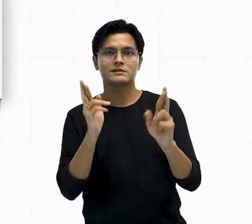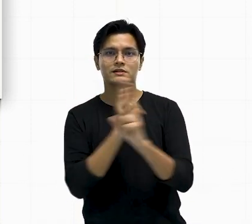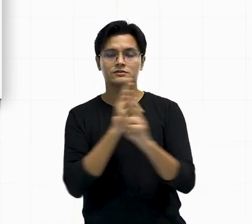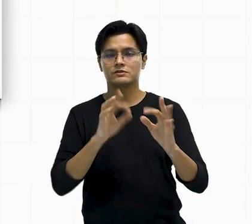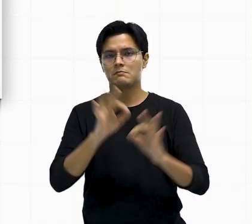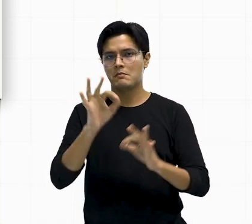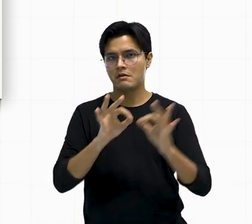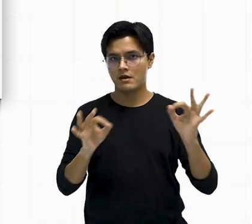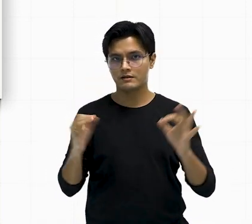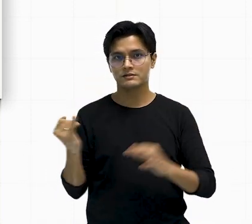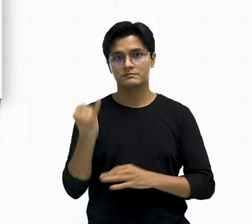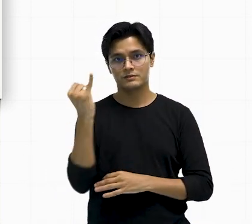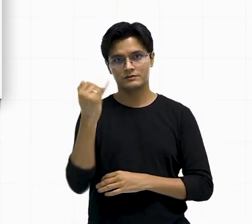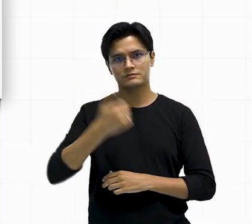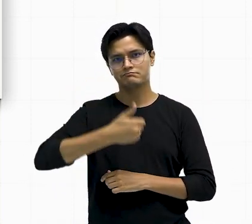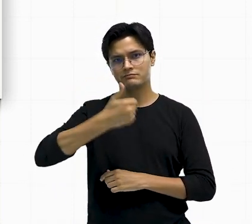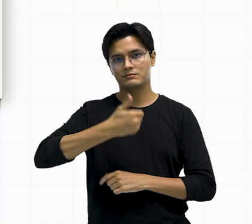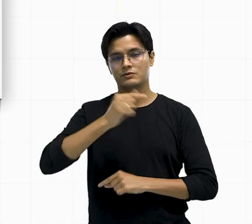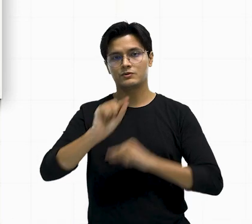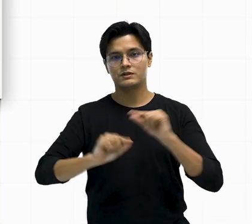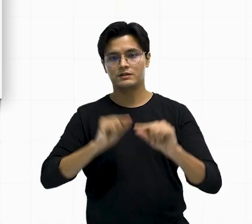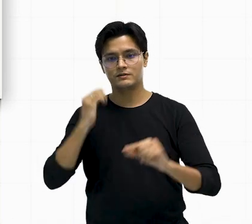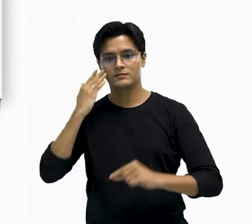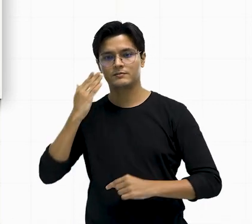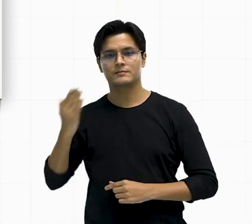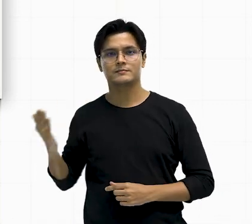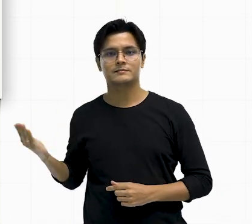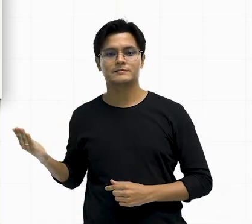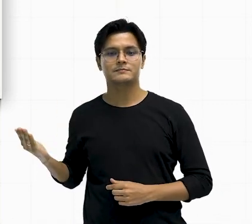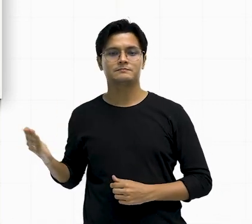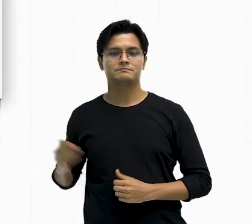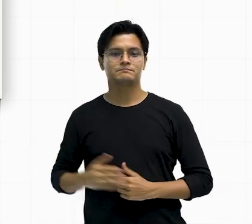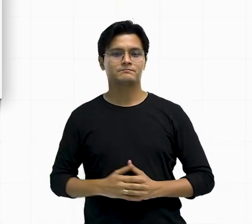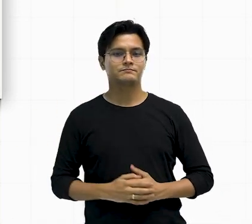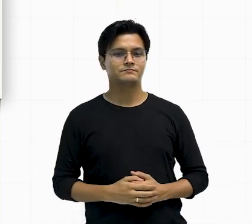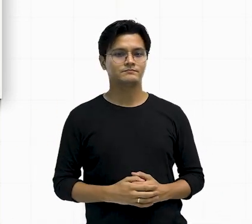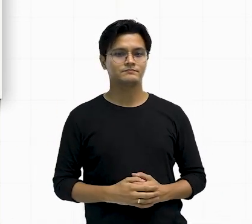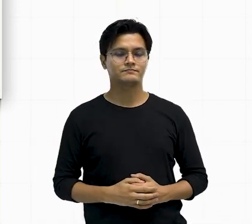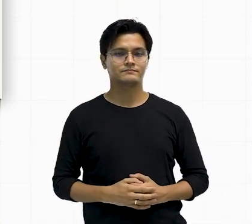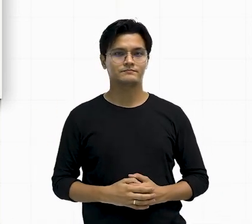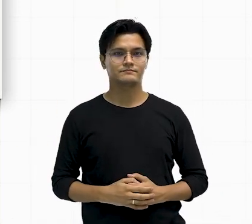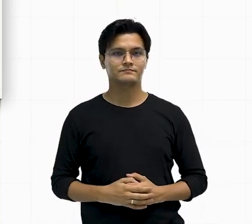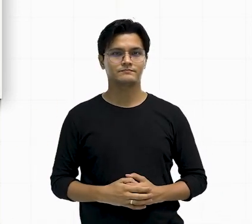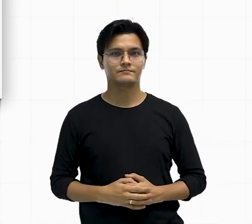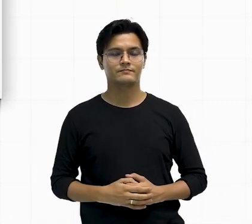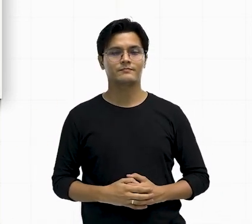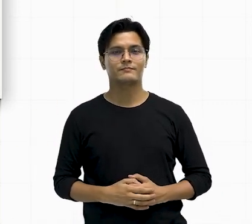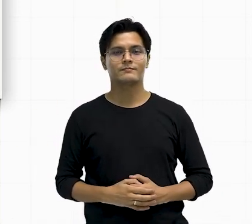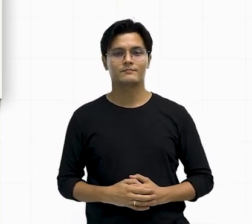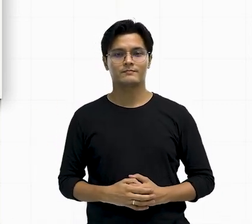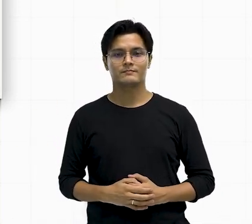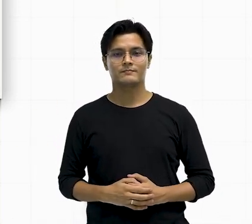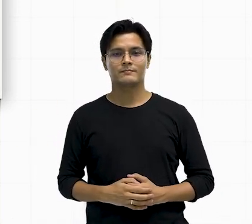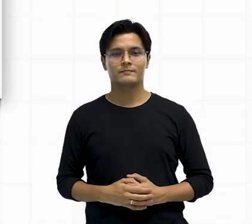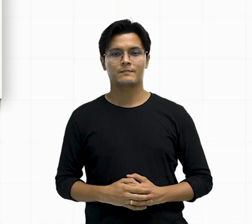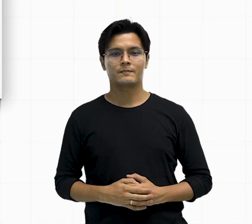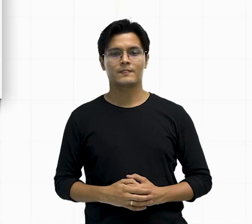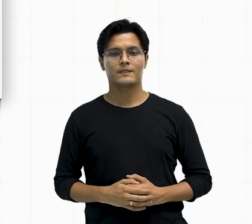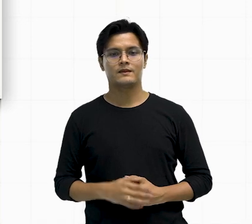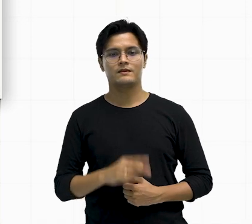importantes. A primeira delas é que, ao multiplicar, tá, a